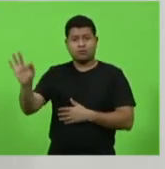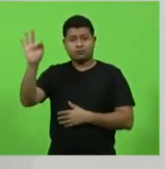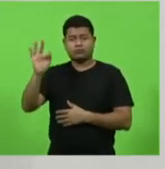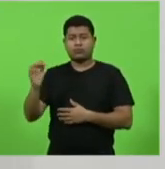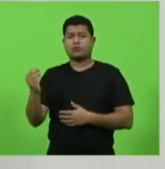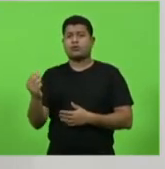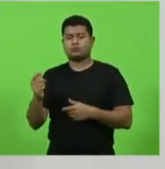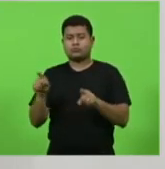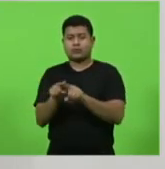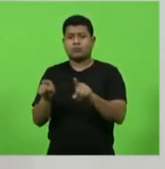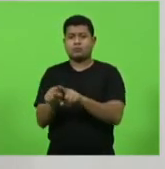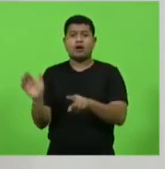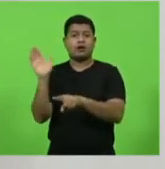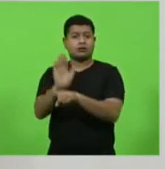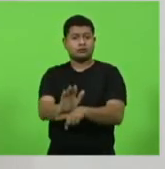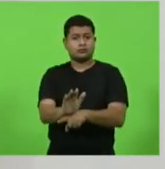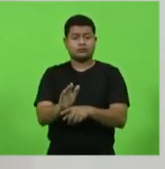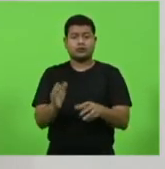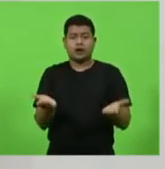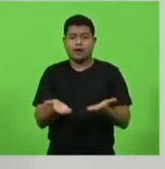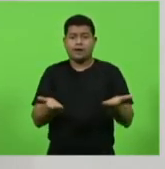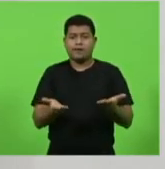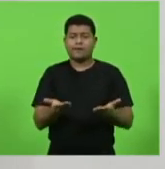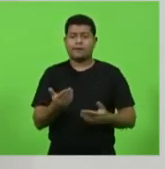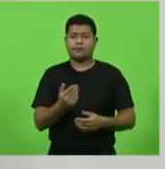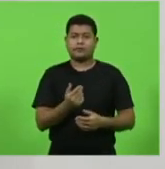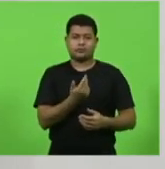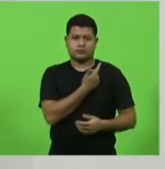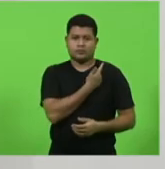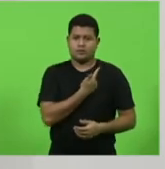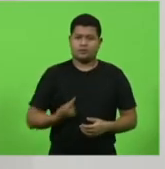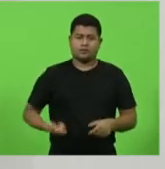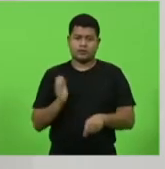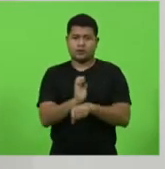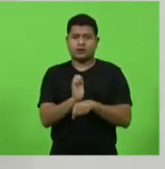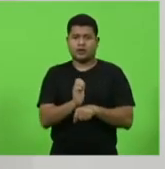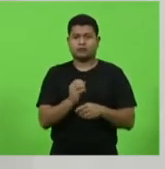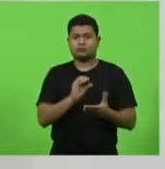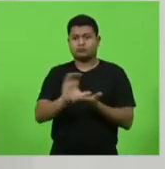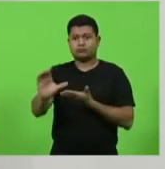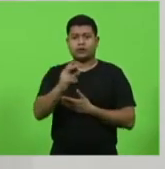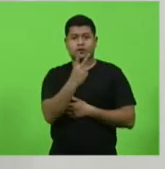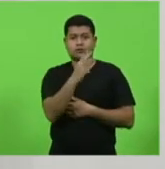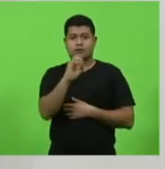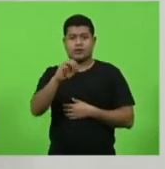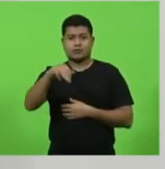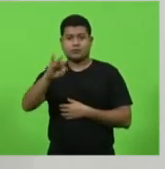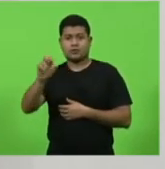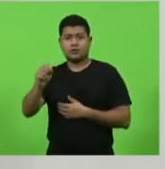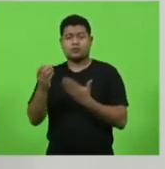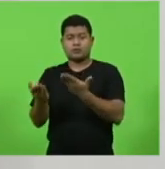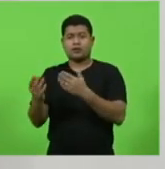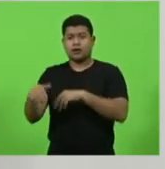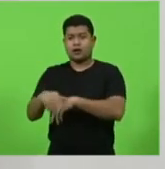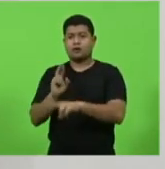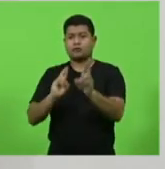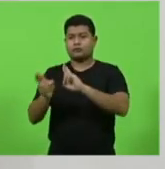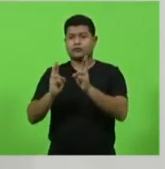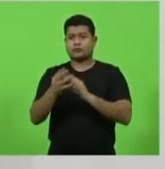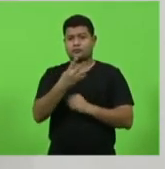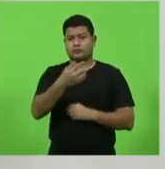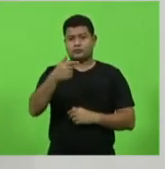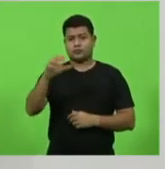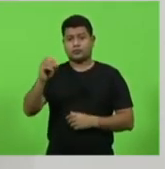com esses 200 milhões para a 470, nós vamos ter um impulso